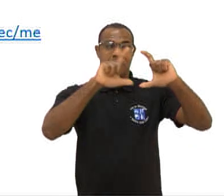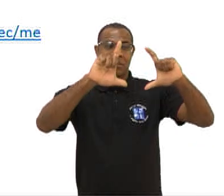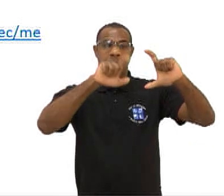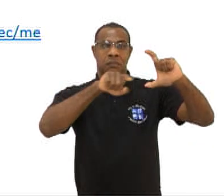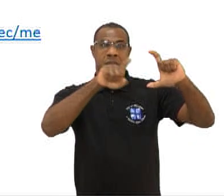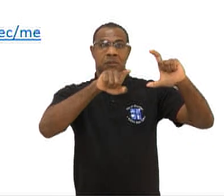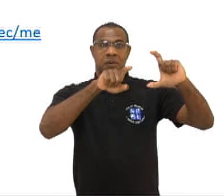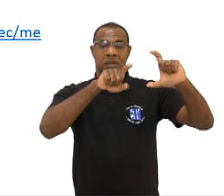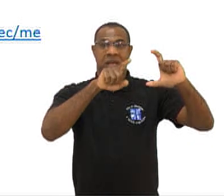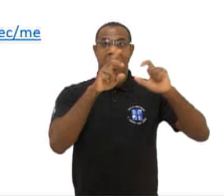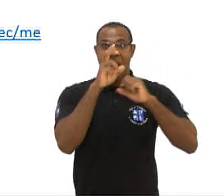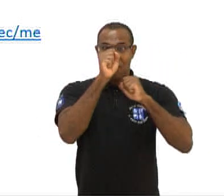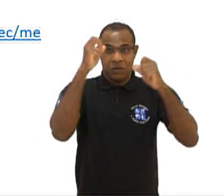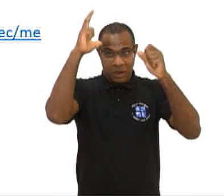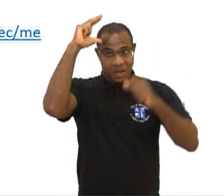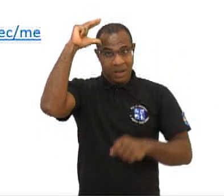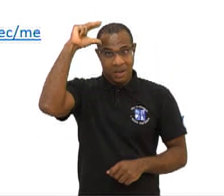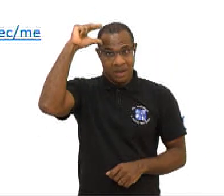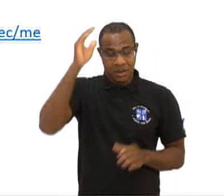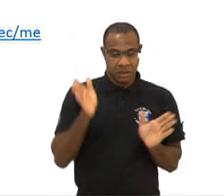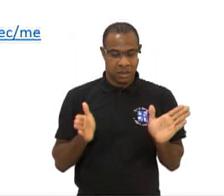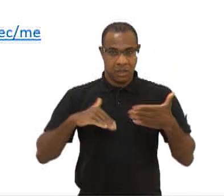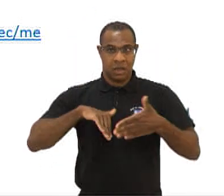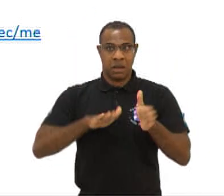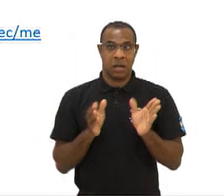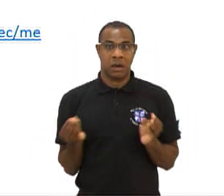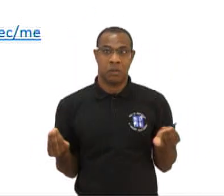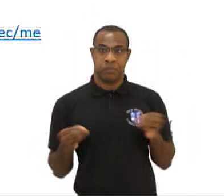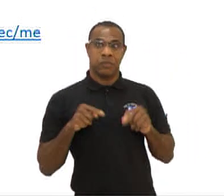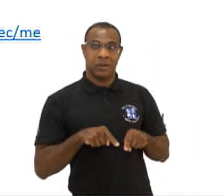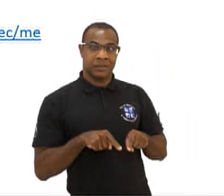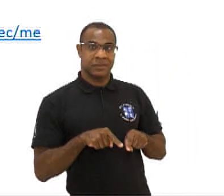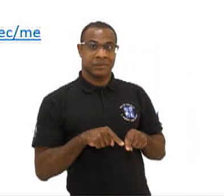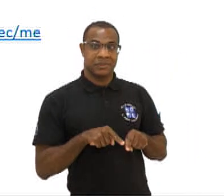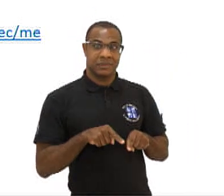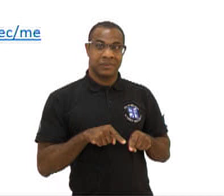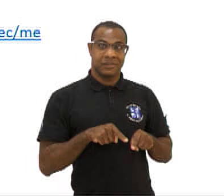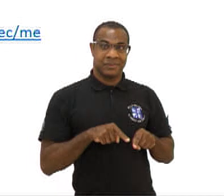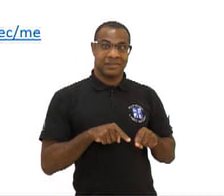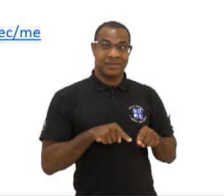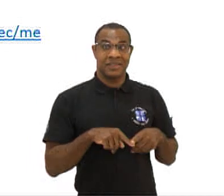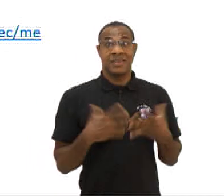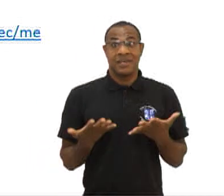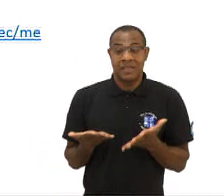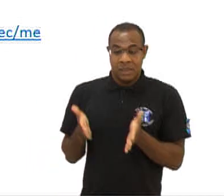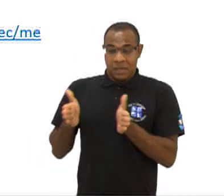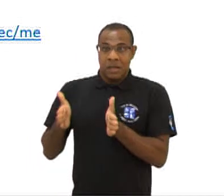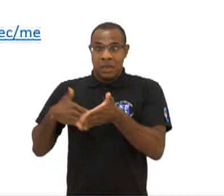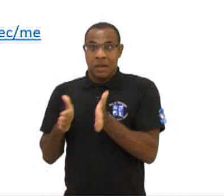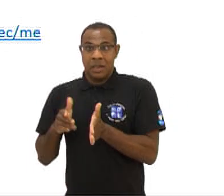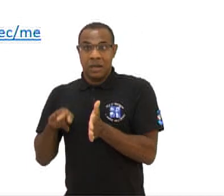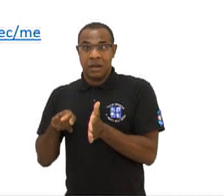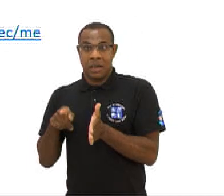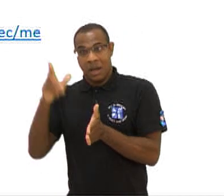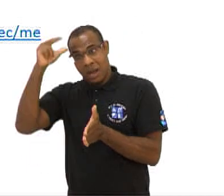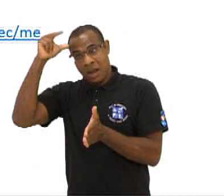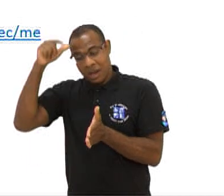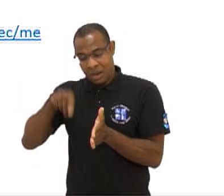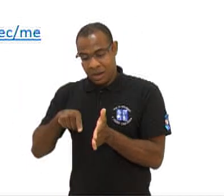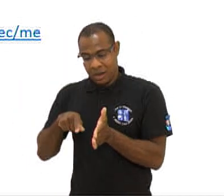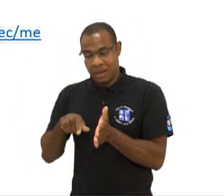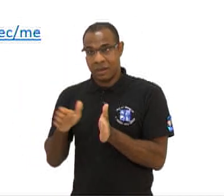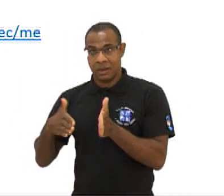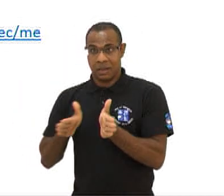certo? E a força que o cavalo faz sobre o cavalo. Então, veja o que está acontecendo em corpos